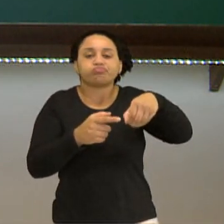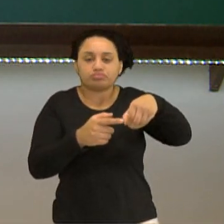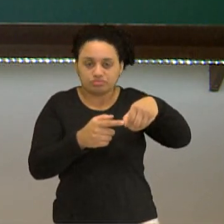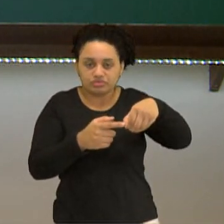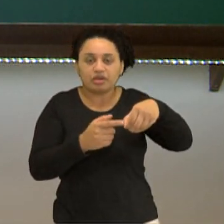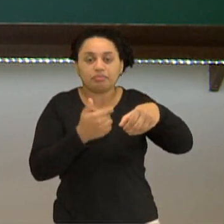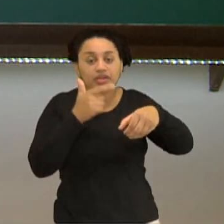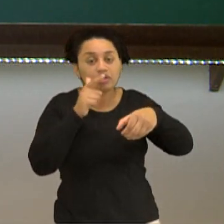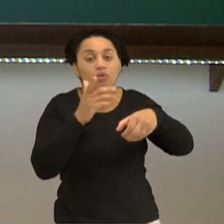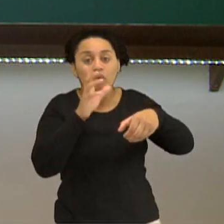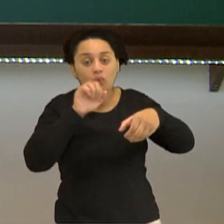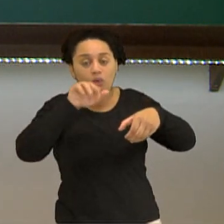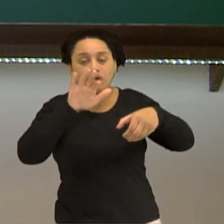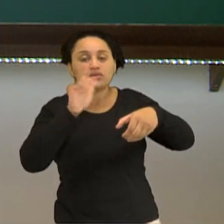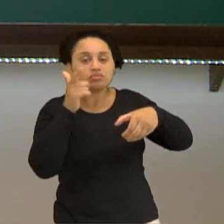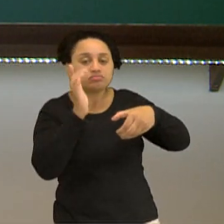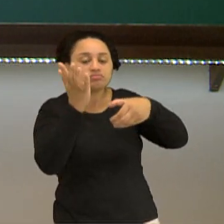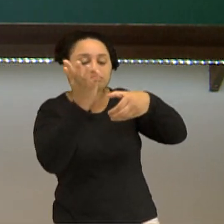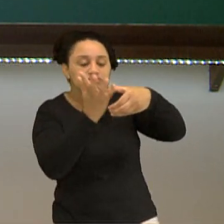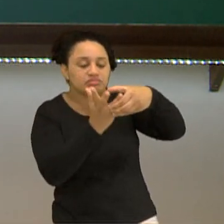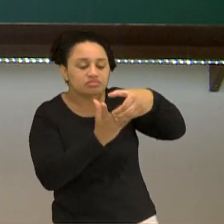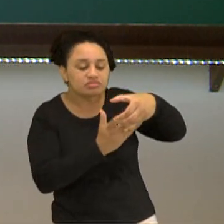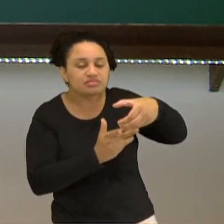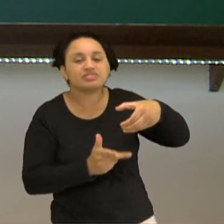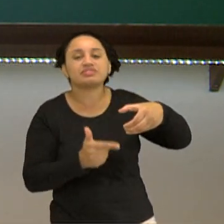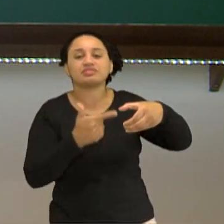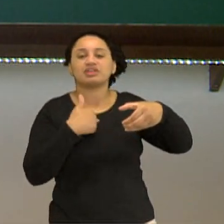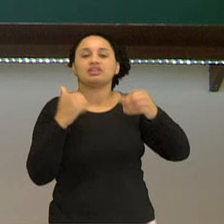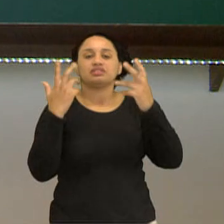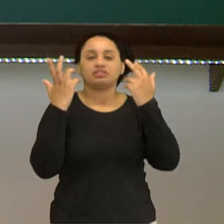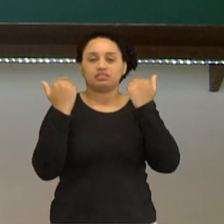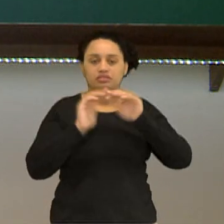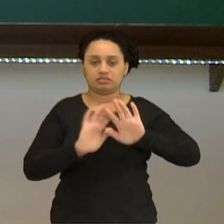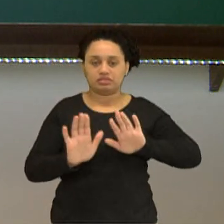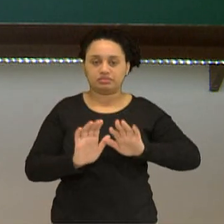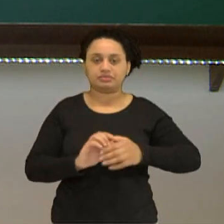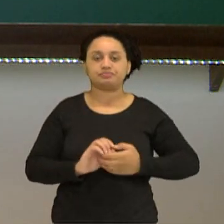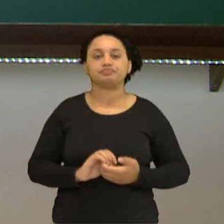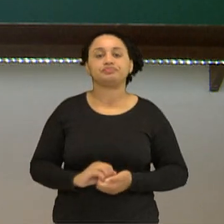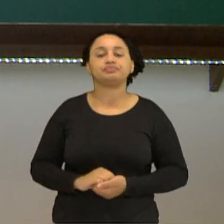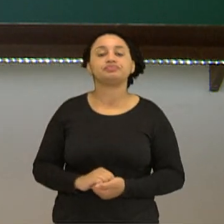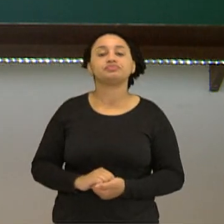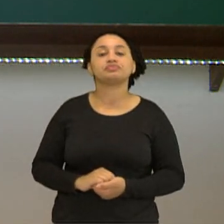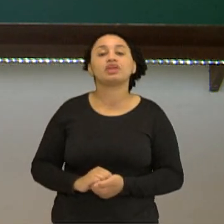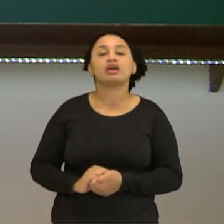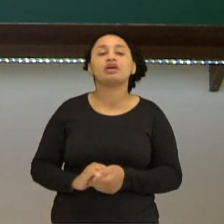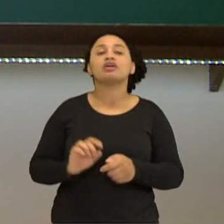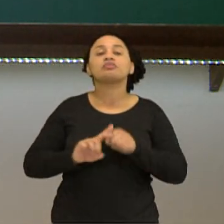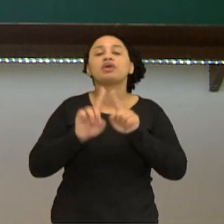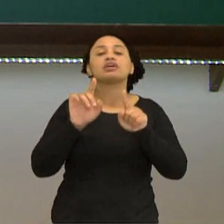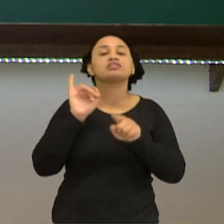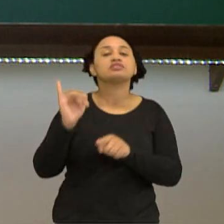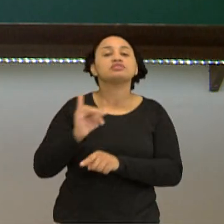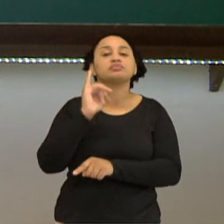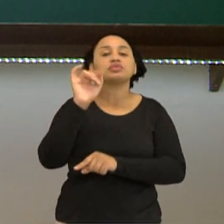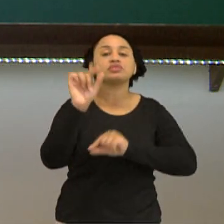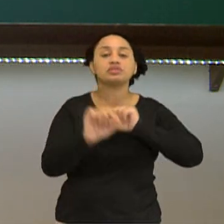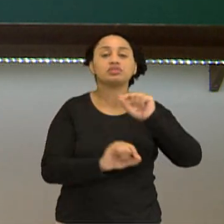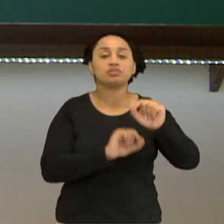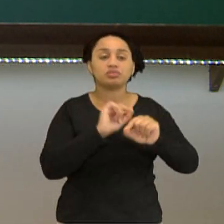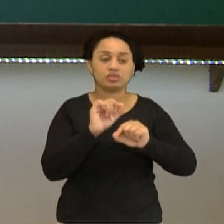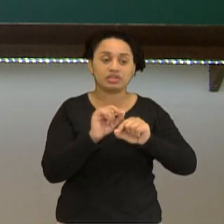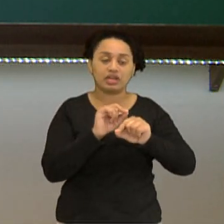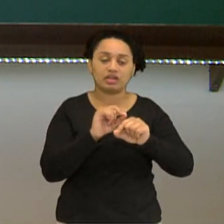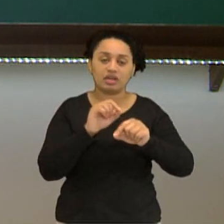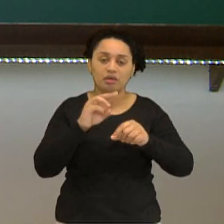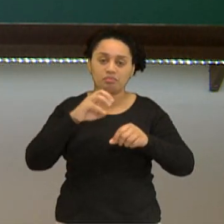ar possa novamente acontecer com eficácia. Mas é importante dizer para vocês que esses